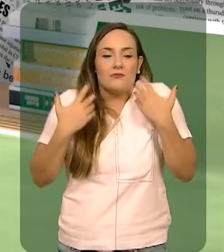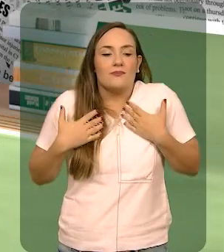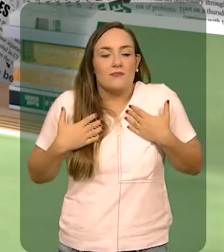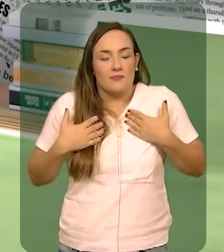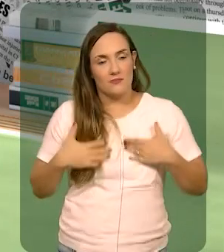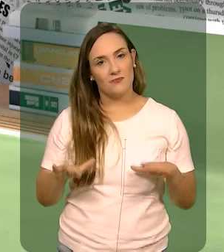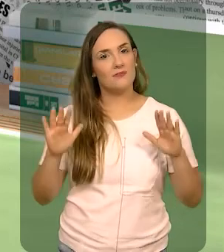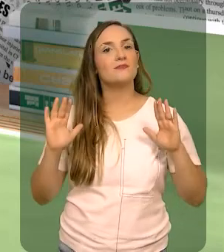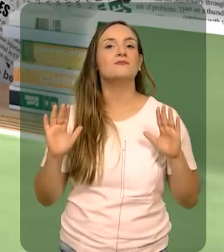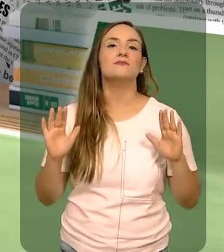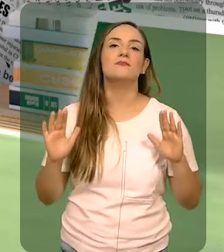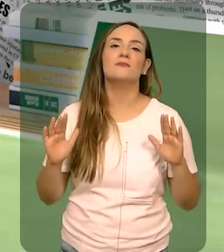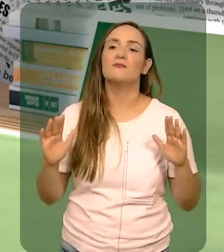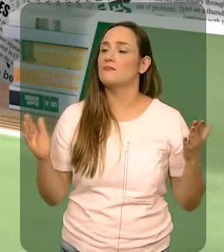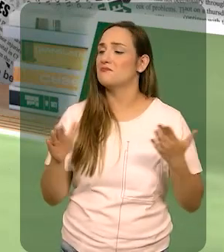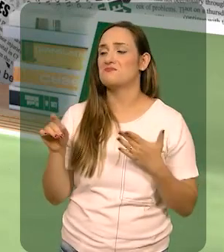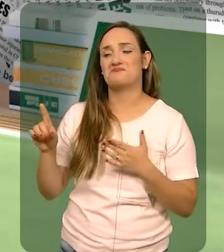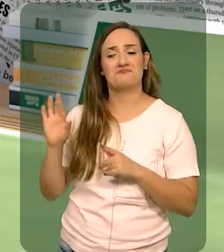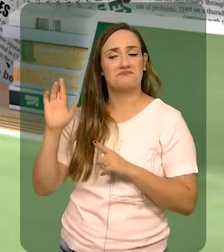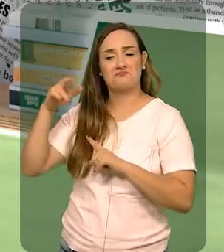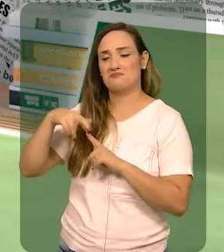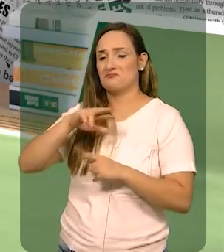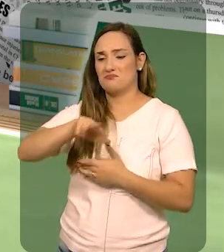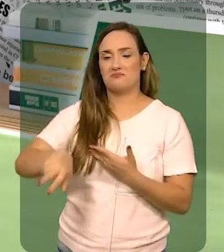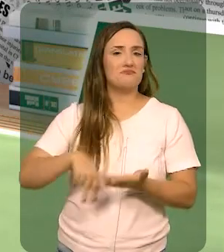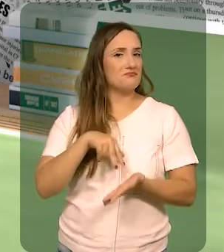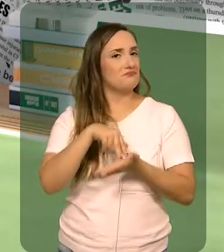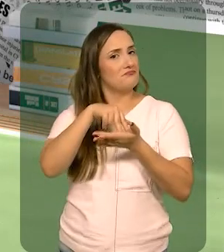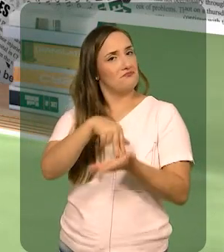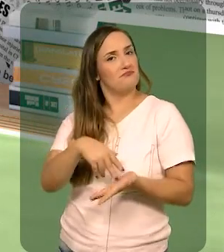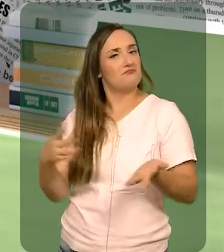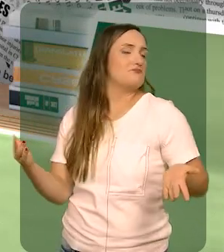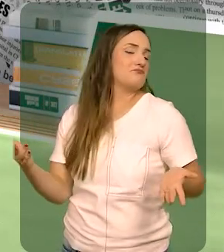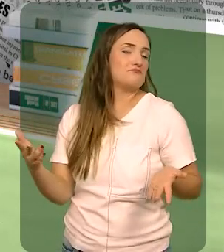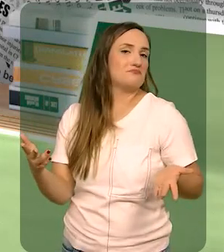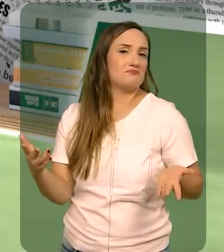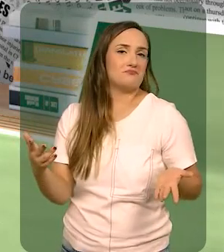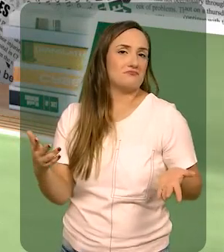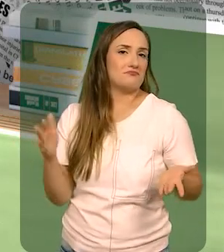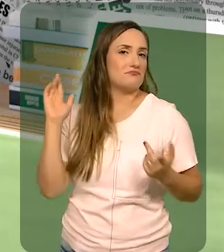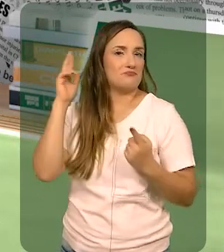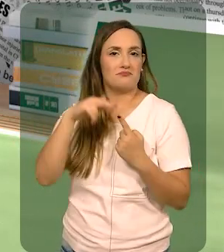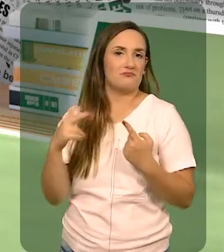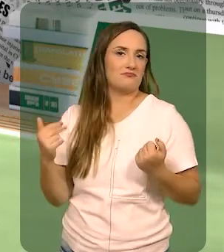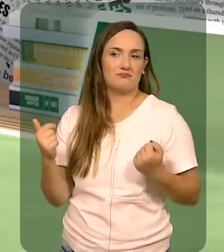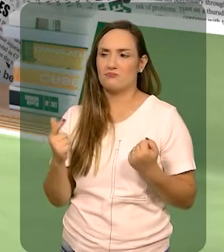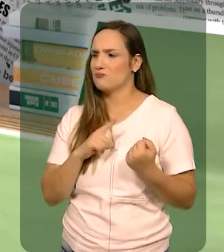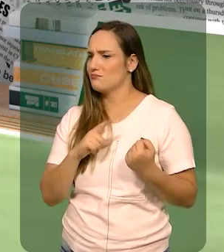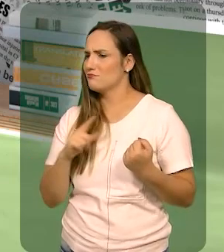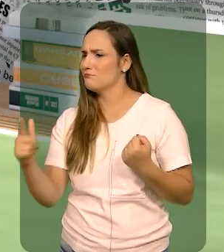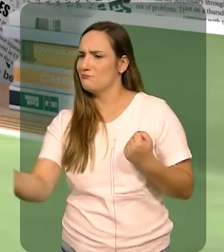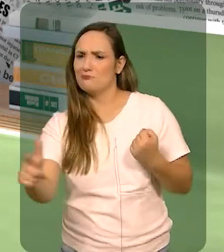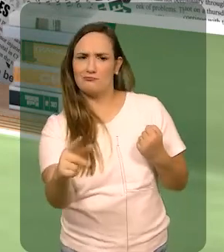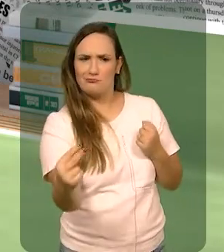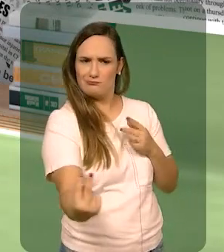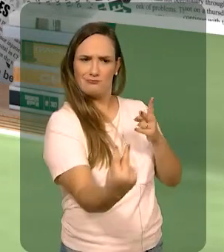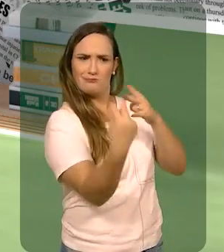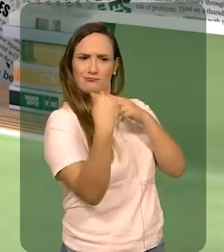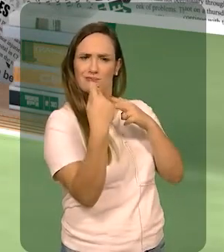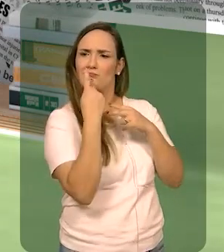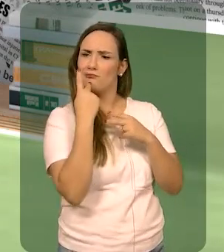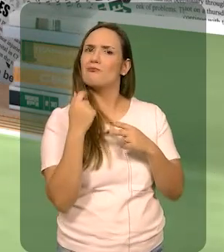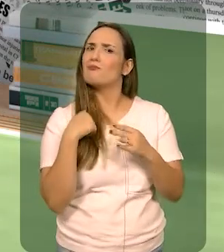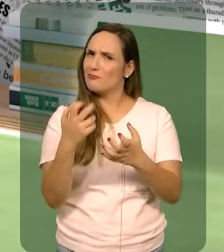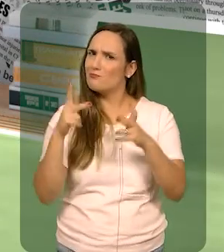começou a deixar ele mais à vontade de ser o protagonista. Hoje, que nem eu falei, hoje ele é um símbolo, o Suelver de Barros. Né? E os outros também começou a se